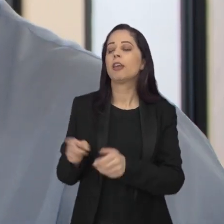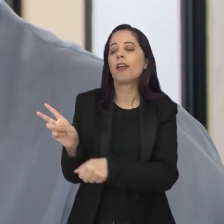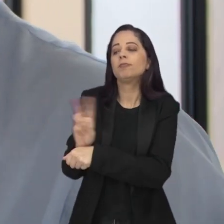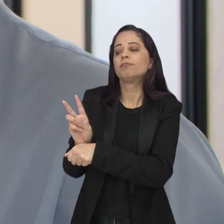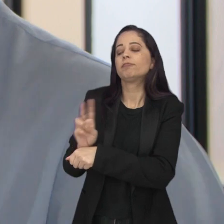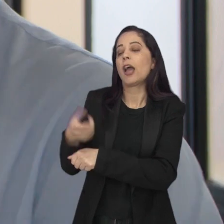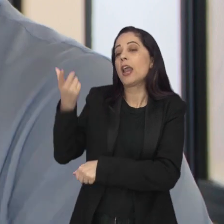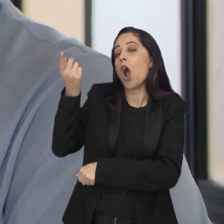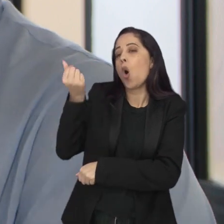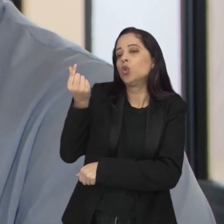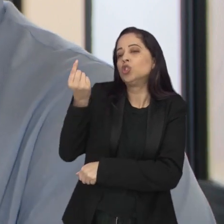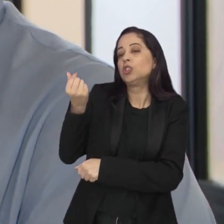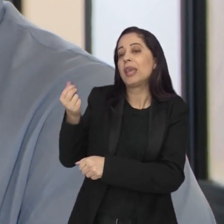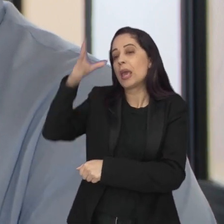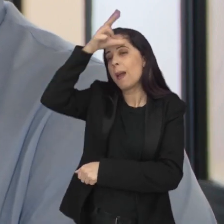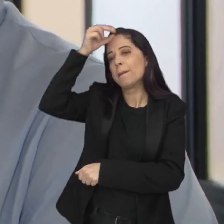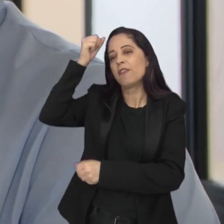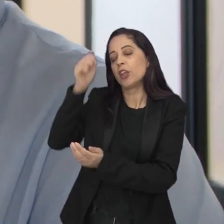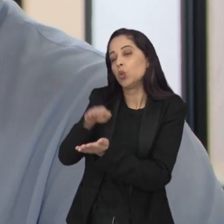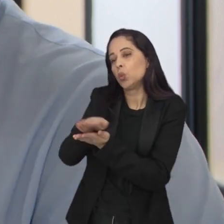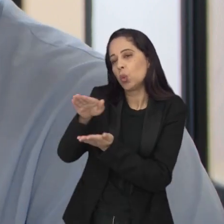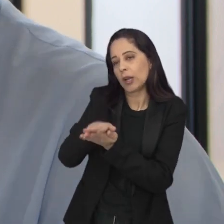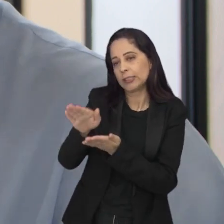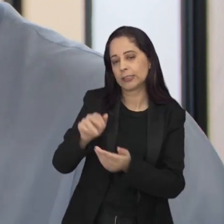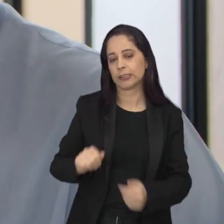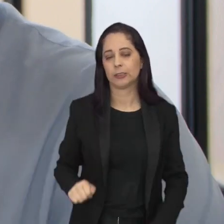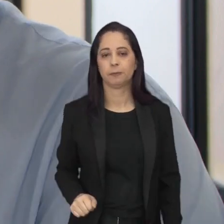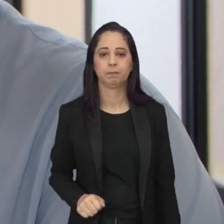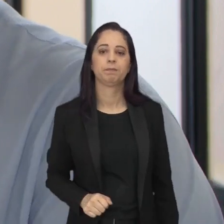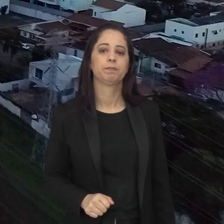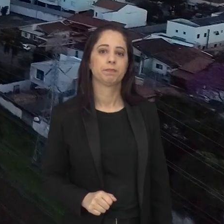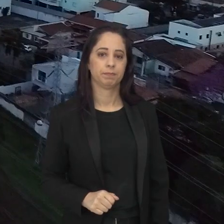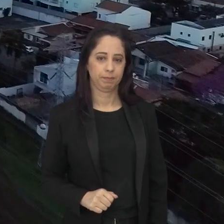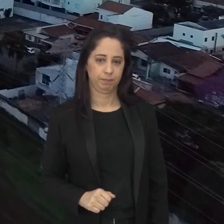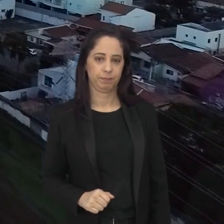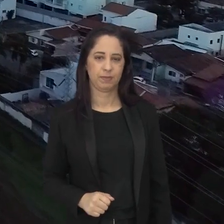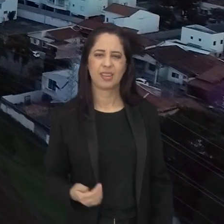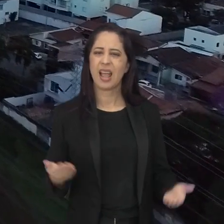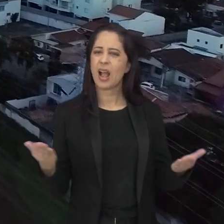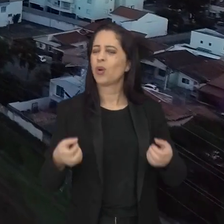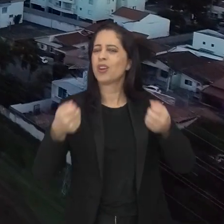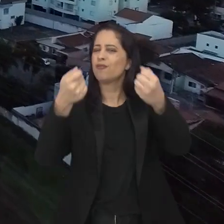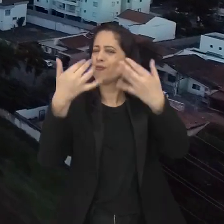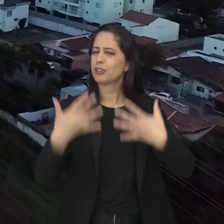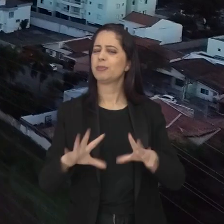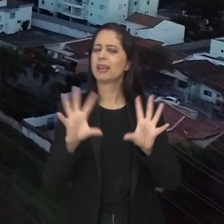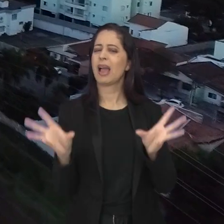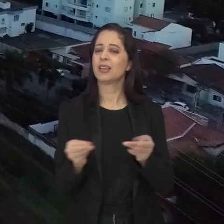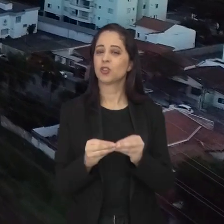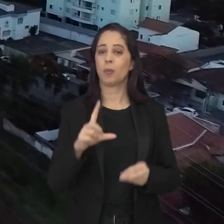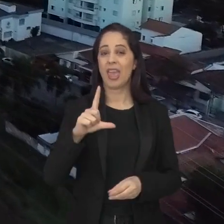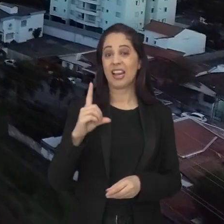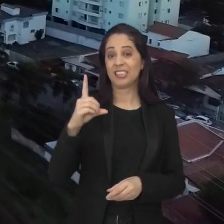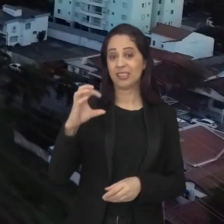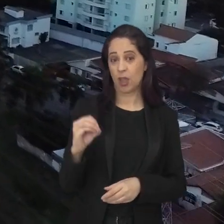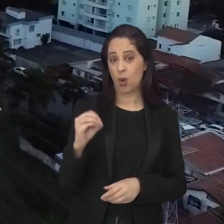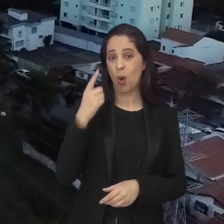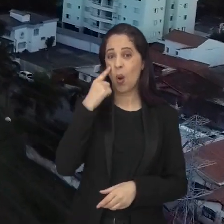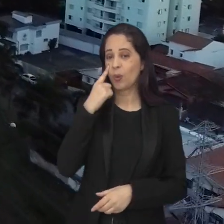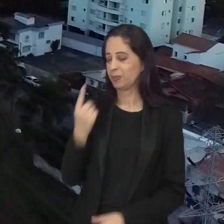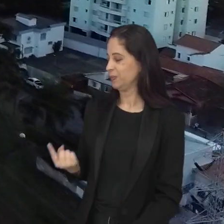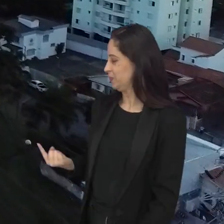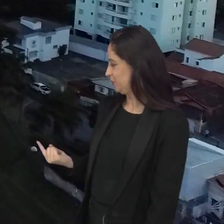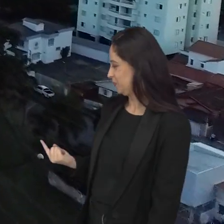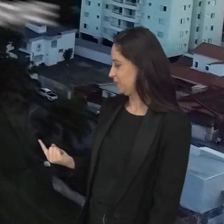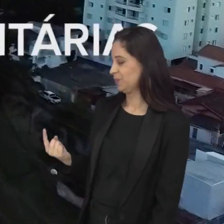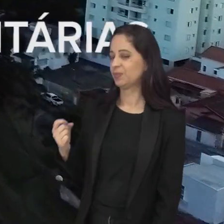é destinado para as diversas áreas da execução do município. Explicando com um pouco mais de detalhes, a LDO,